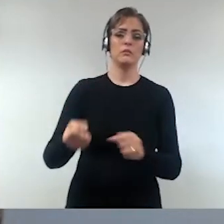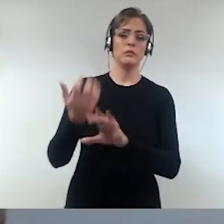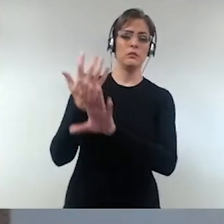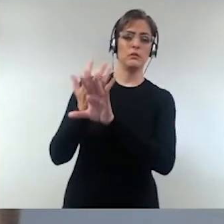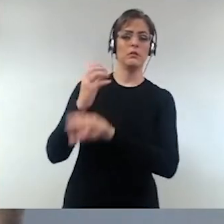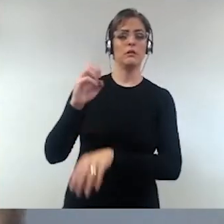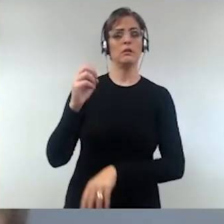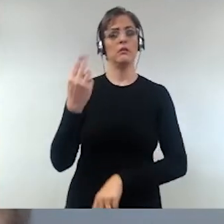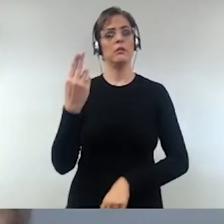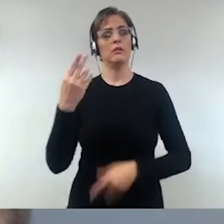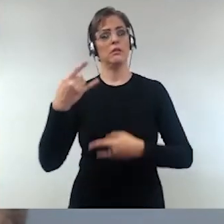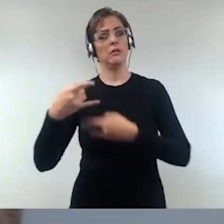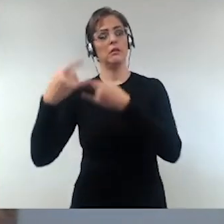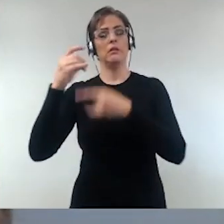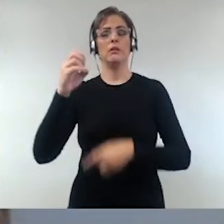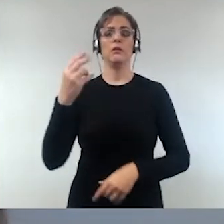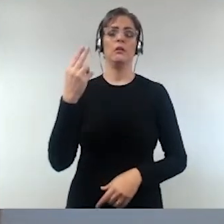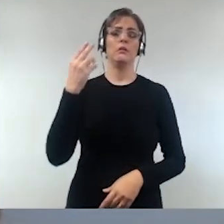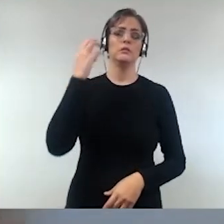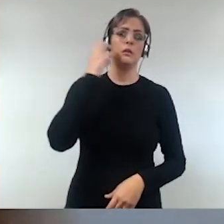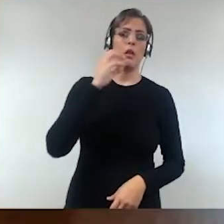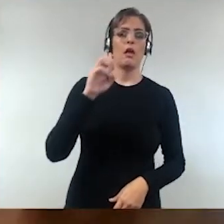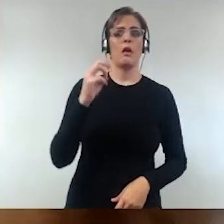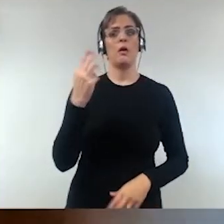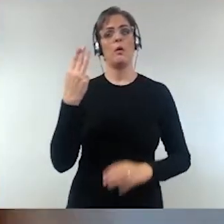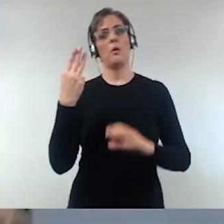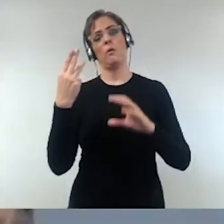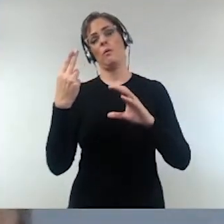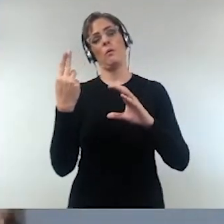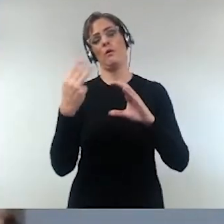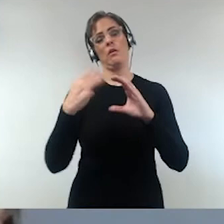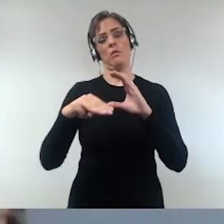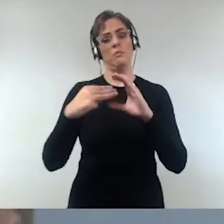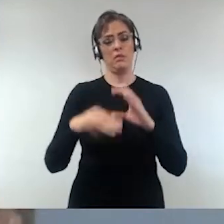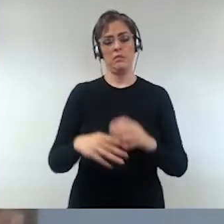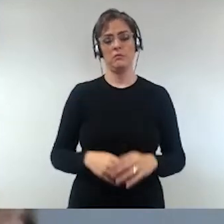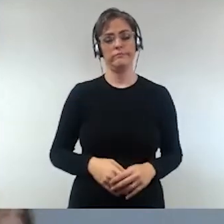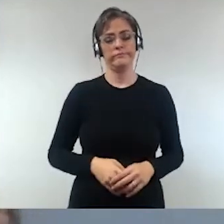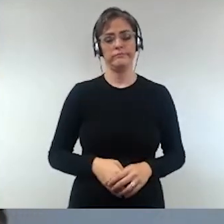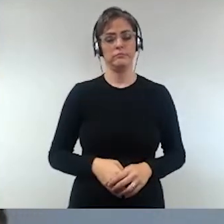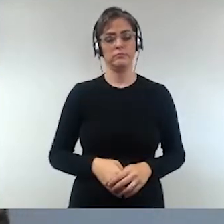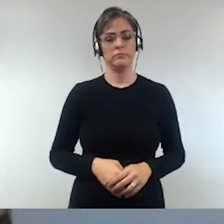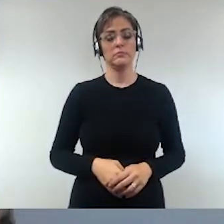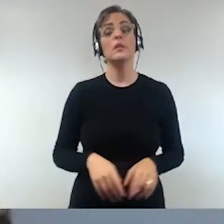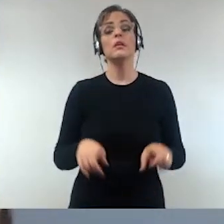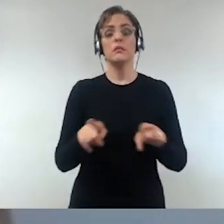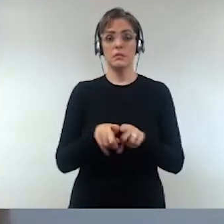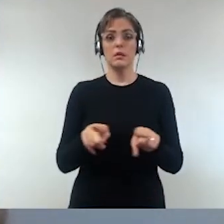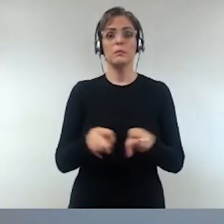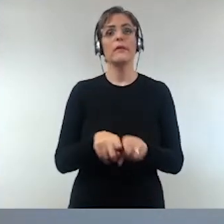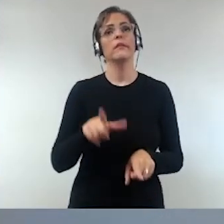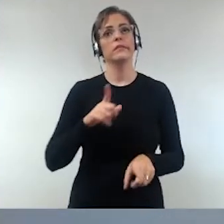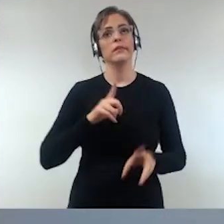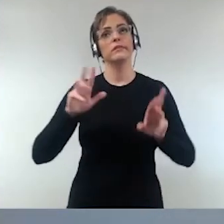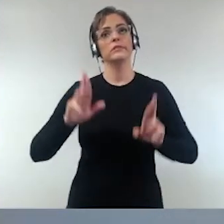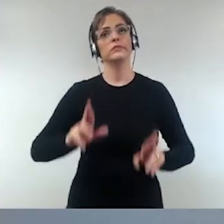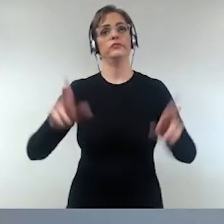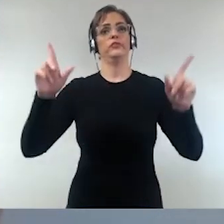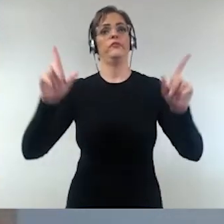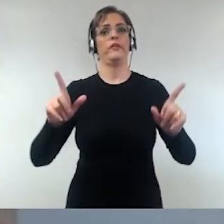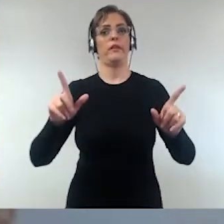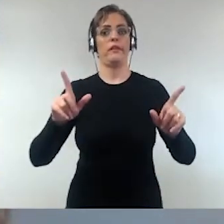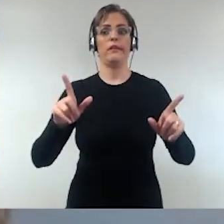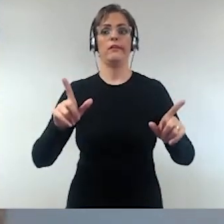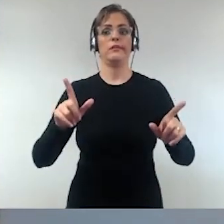celular, outros por e-mail. Né? Ainda tem outro aspecto interessante, que é a mudança no próprio modus